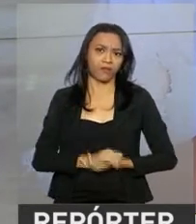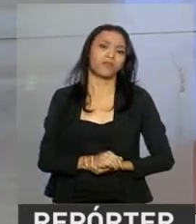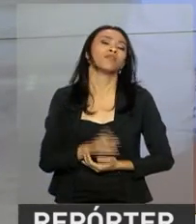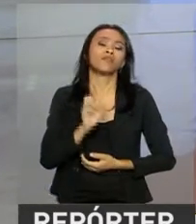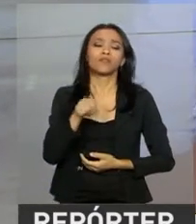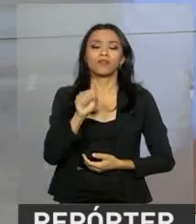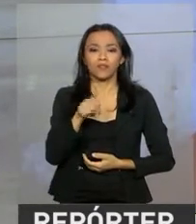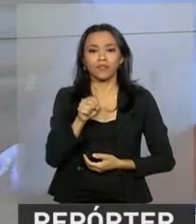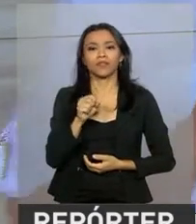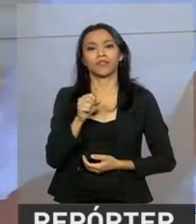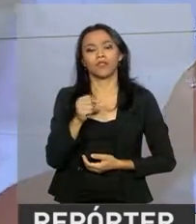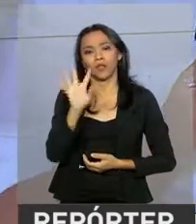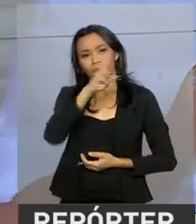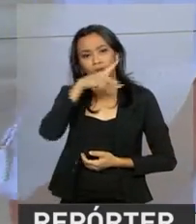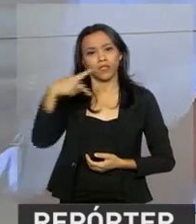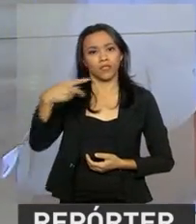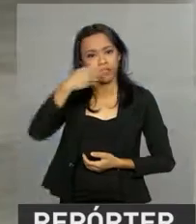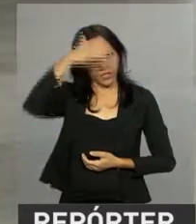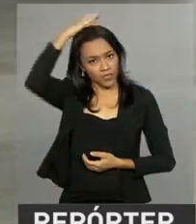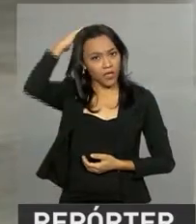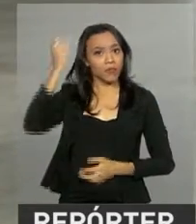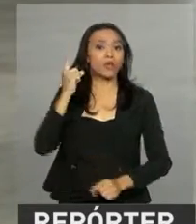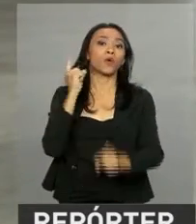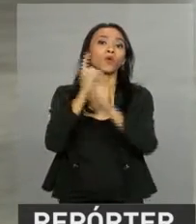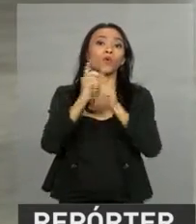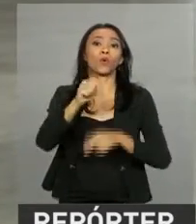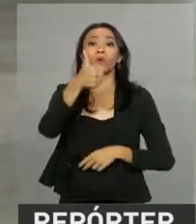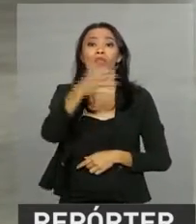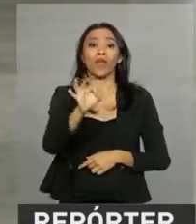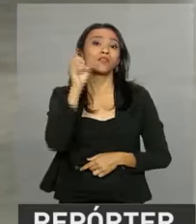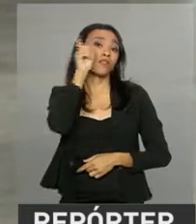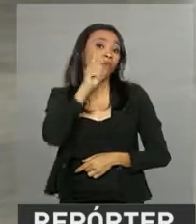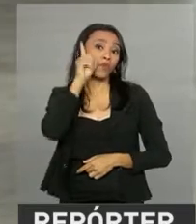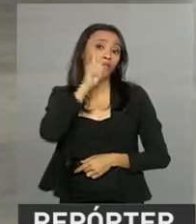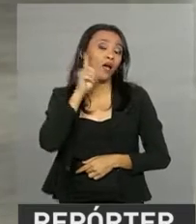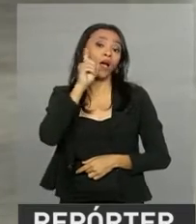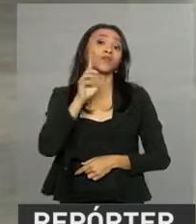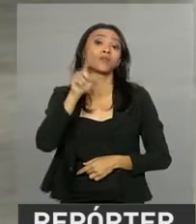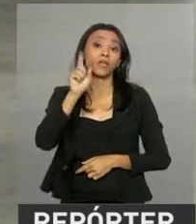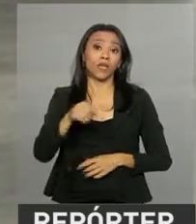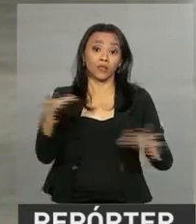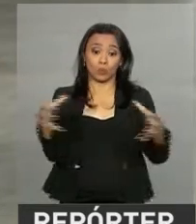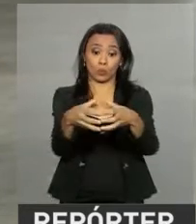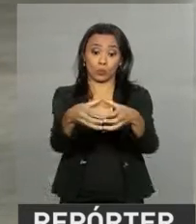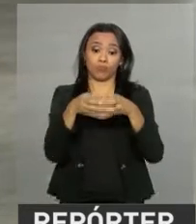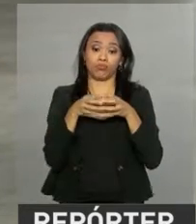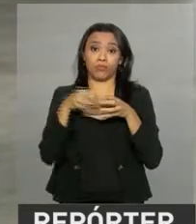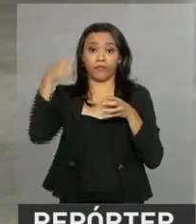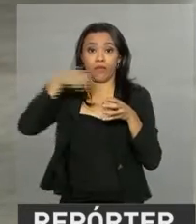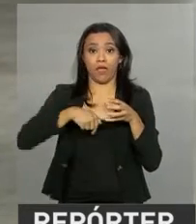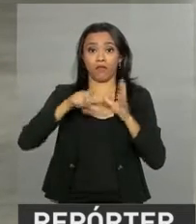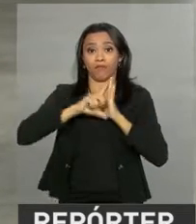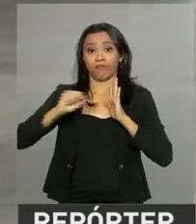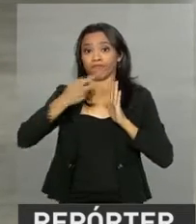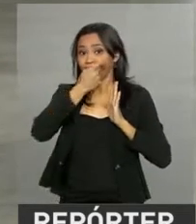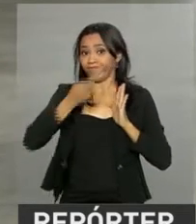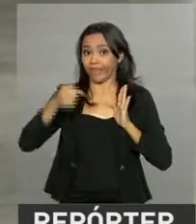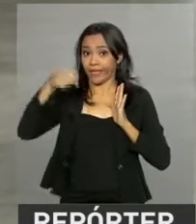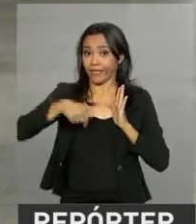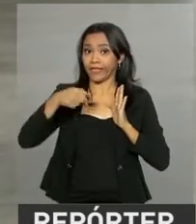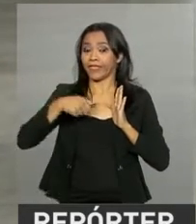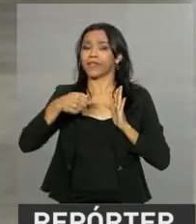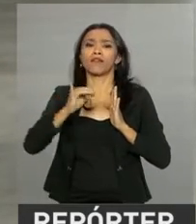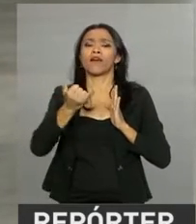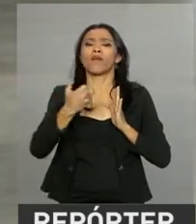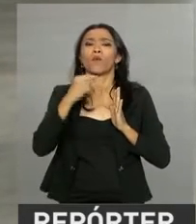isso mesmo disse à lusa o presidente michel temer se encontrou com cerca de dez deputados do chamado centrão que vieram aqui ao palácio do planalto trazer